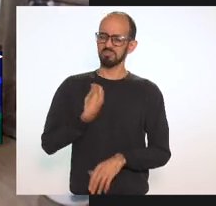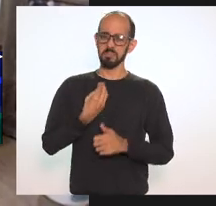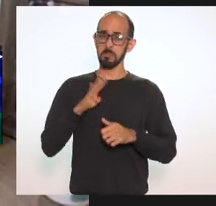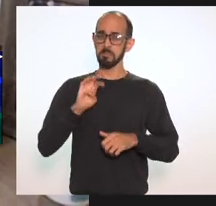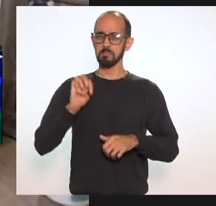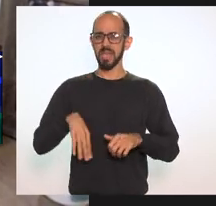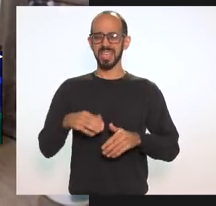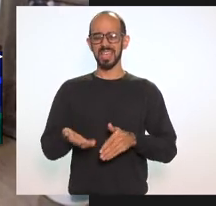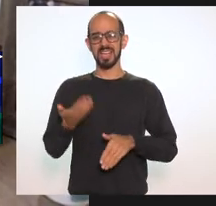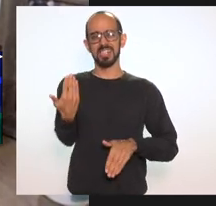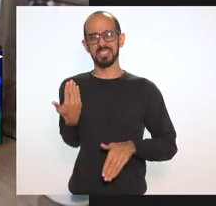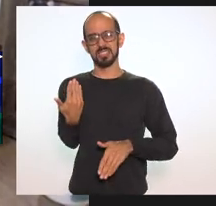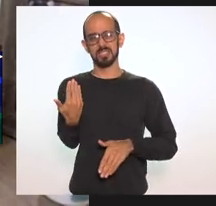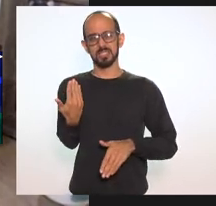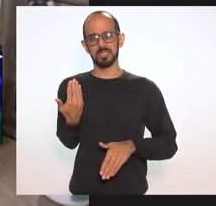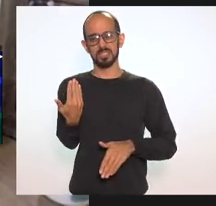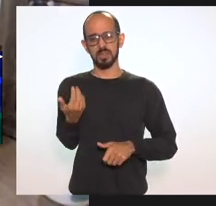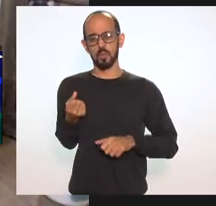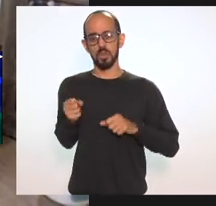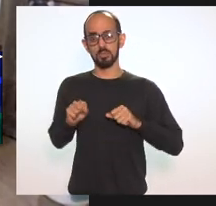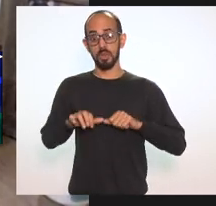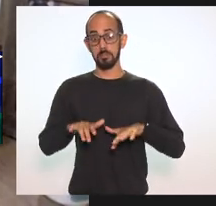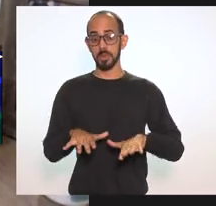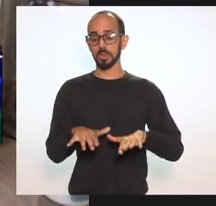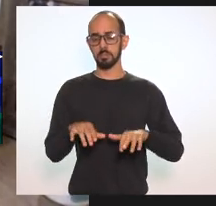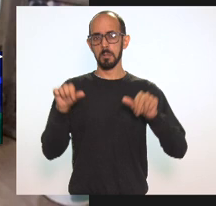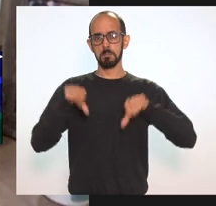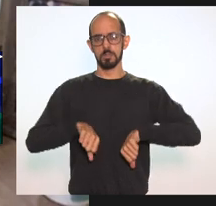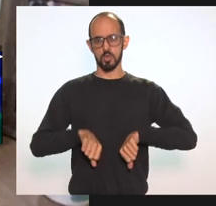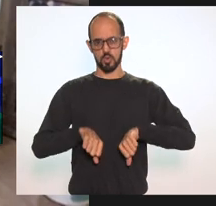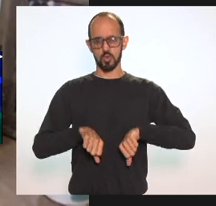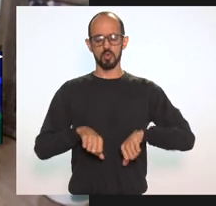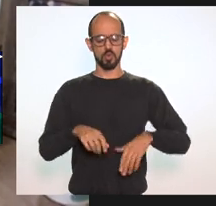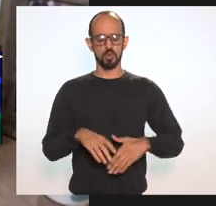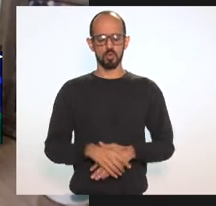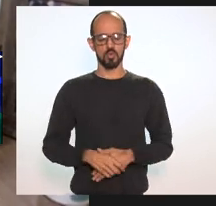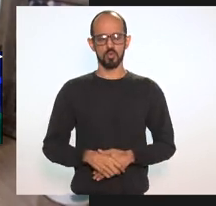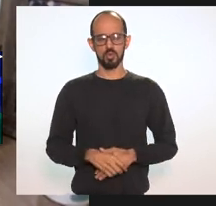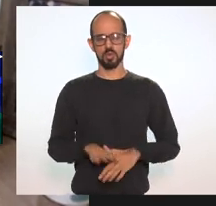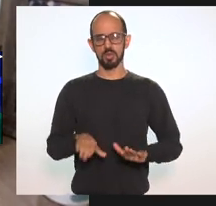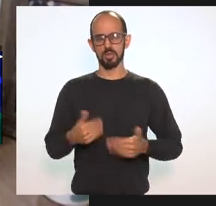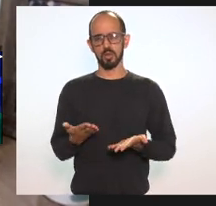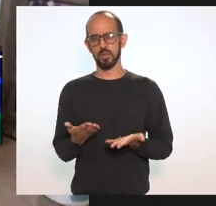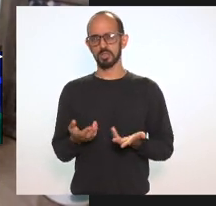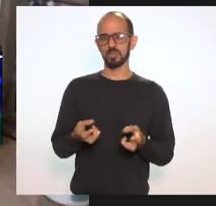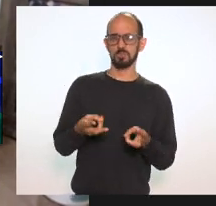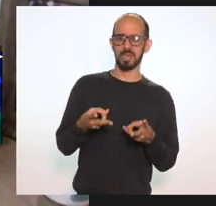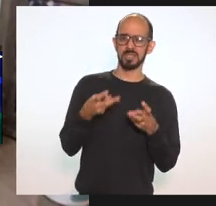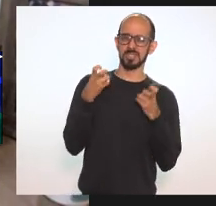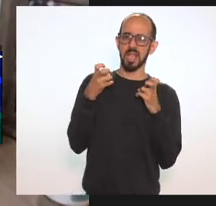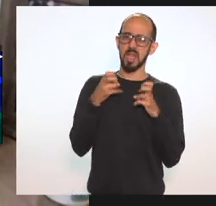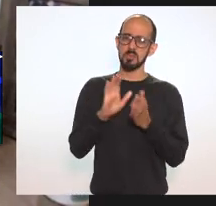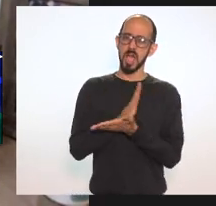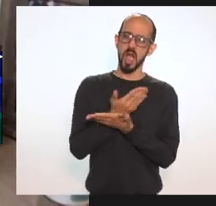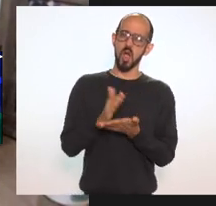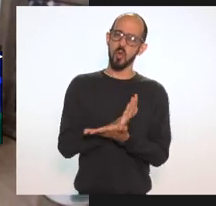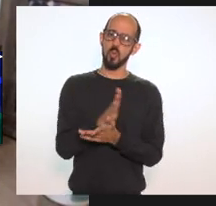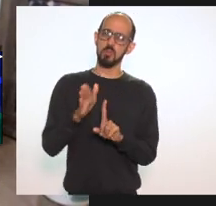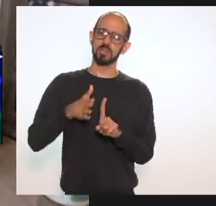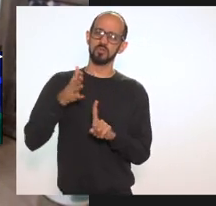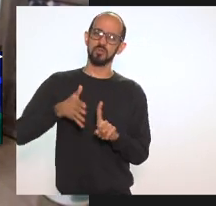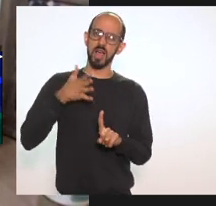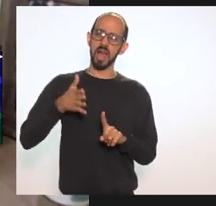chegar academia conseguiu piorar uma coisa que já estava ruim e a gente vê algumas falas de algumas pessoas